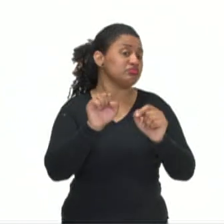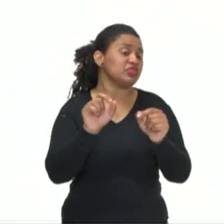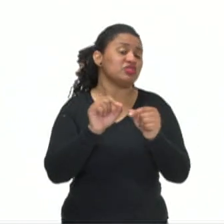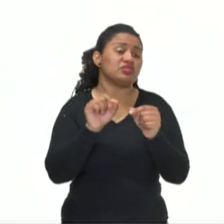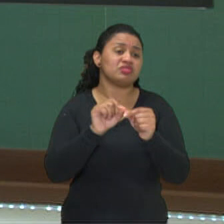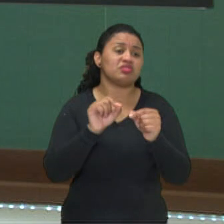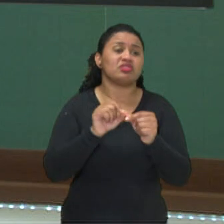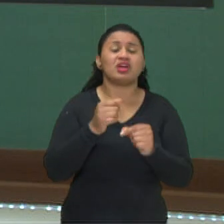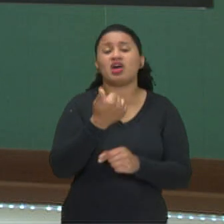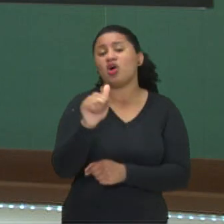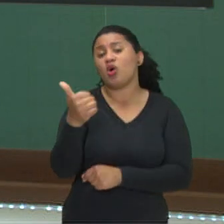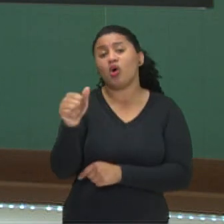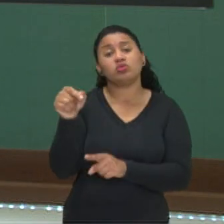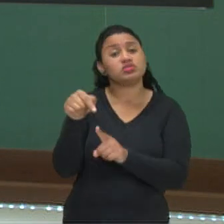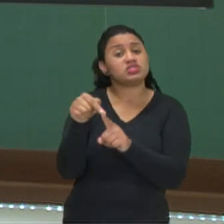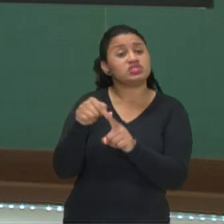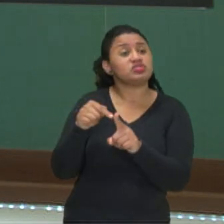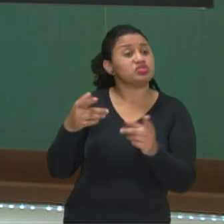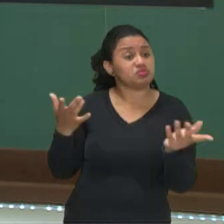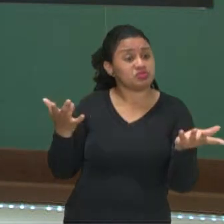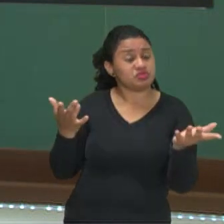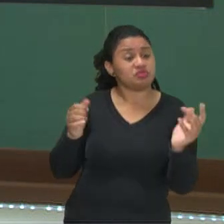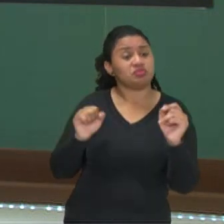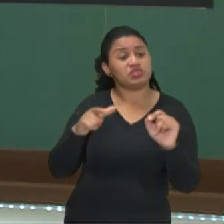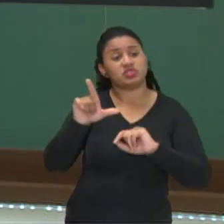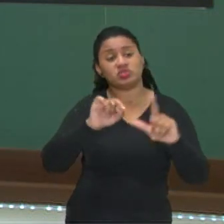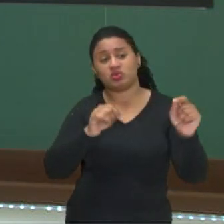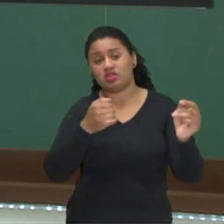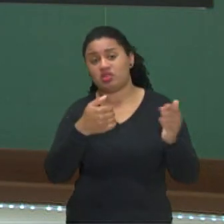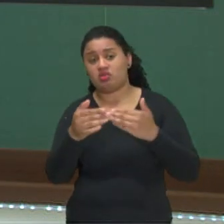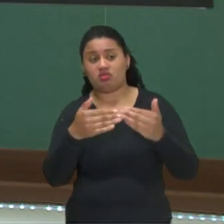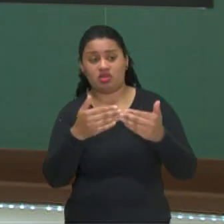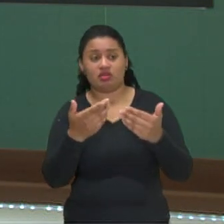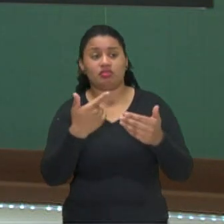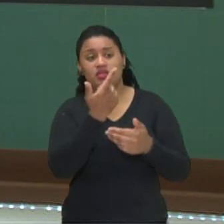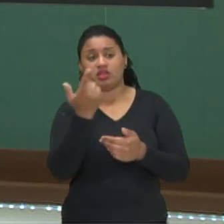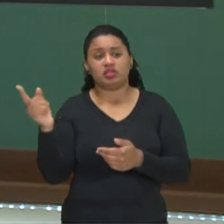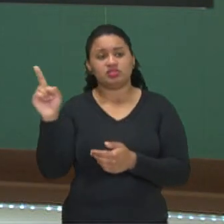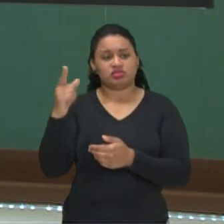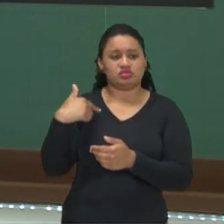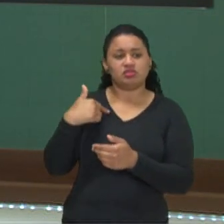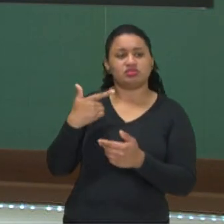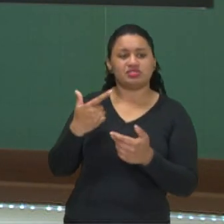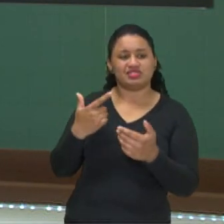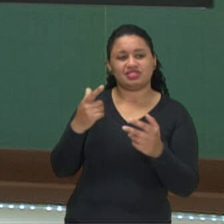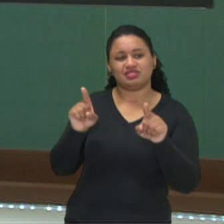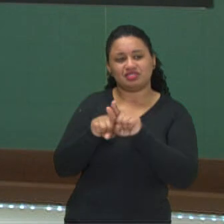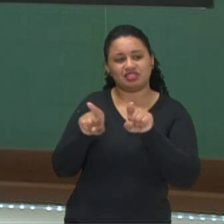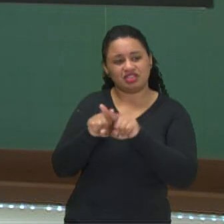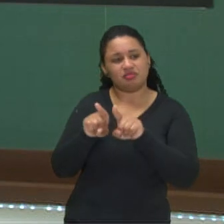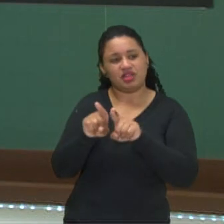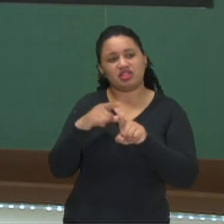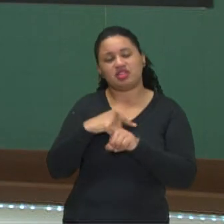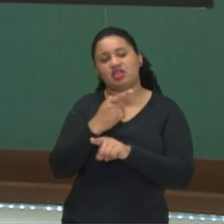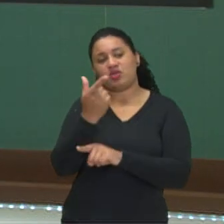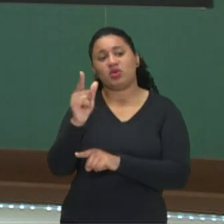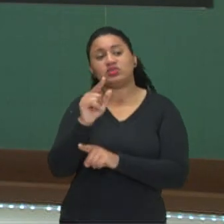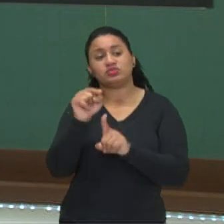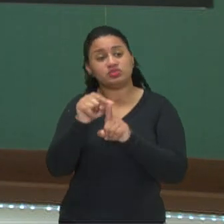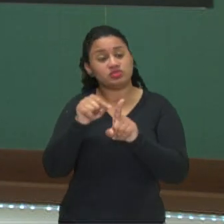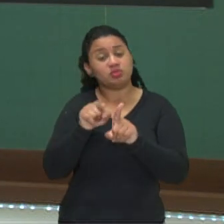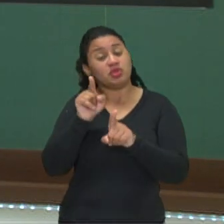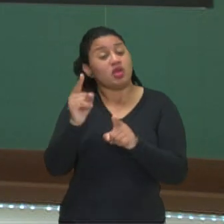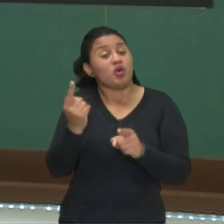podemos ter 11 tipos de planificação. Então você pode escolher qualquer uma delas. As outras vão acontecer a mesma coisa. Esse seria